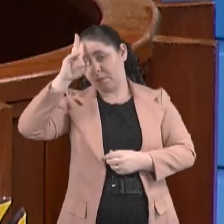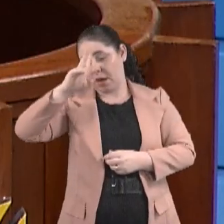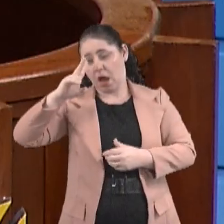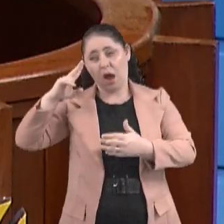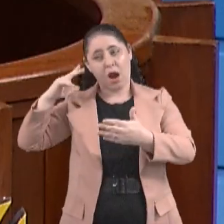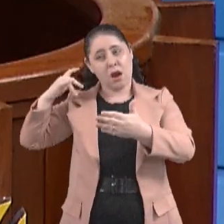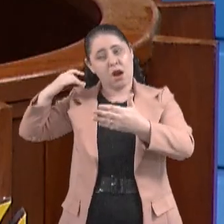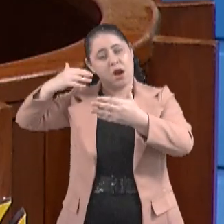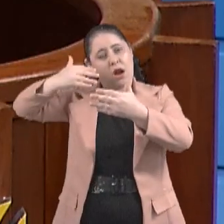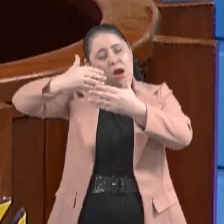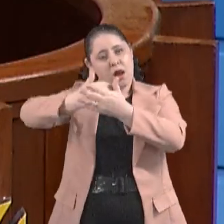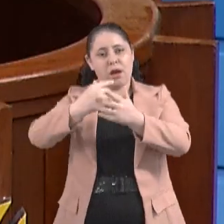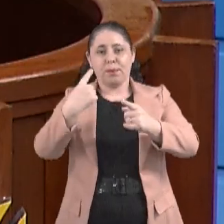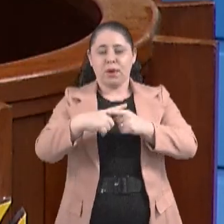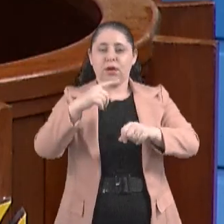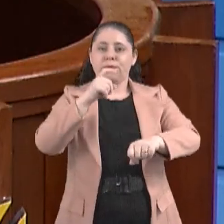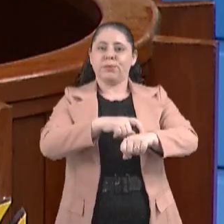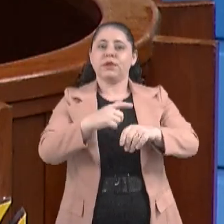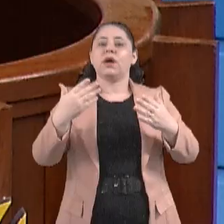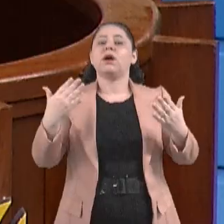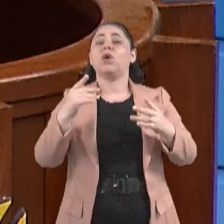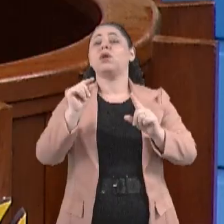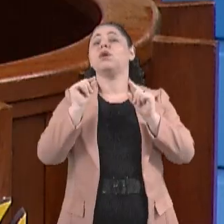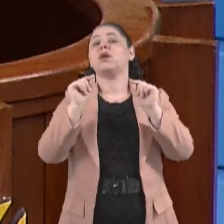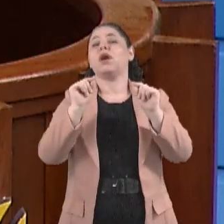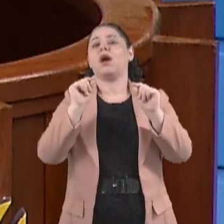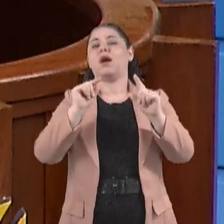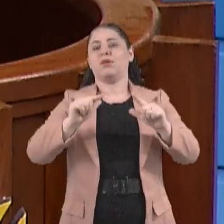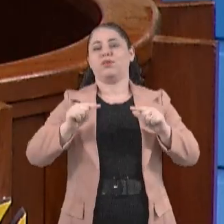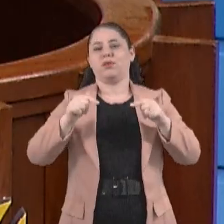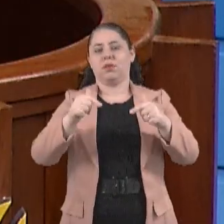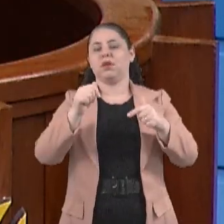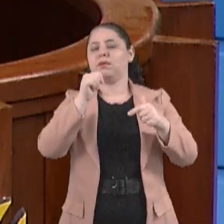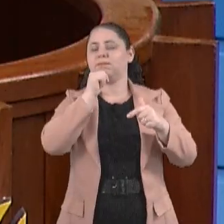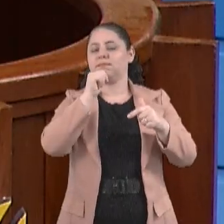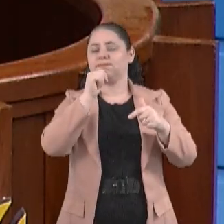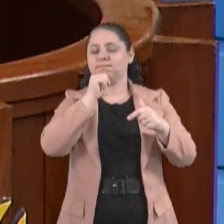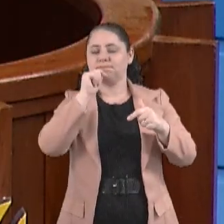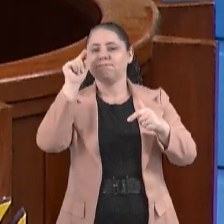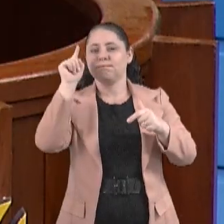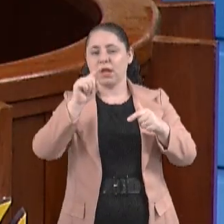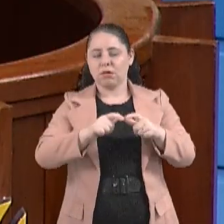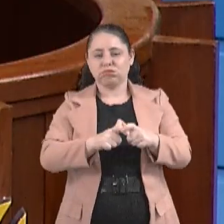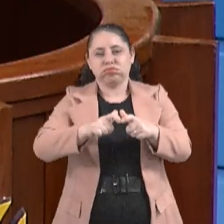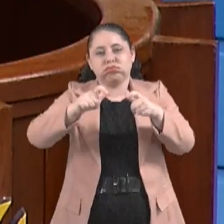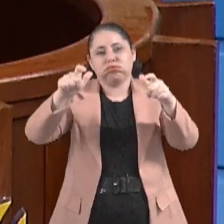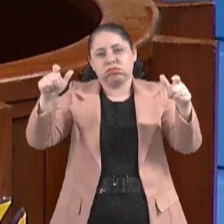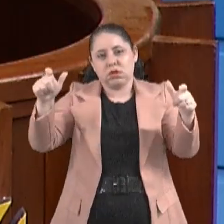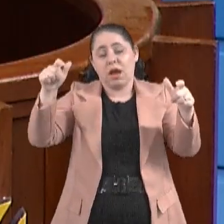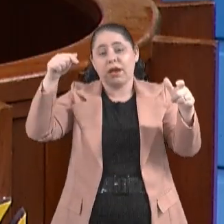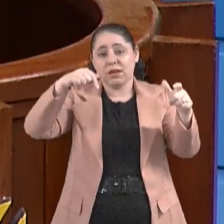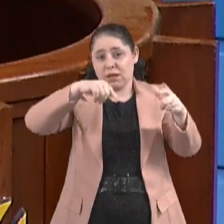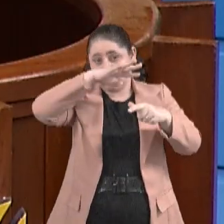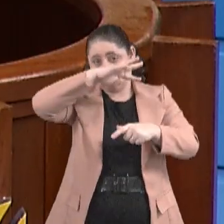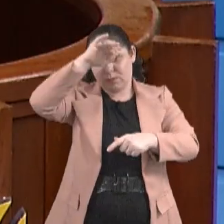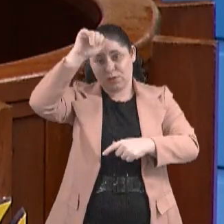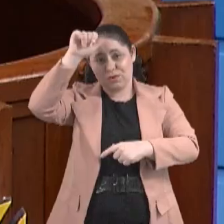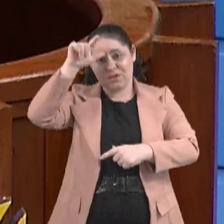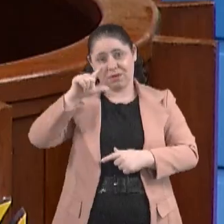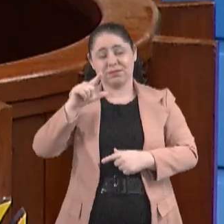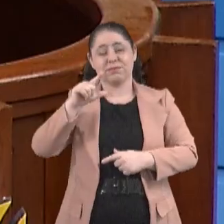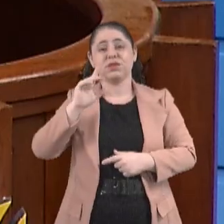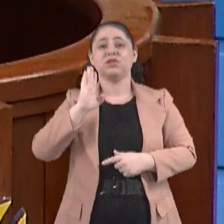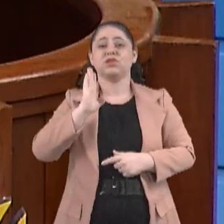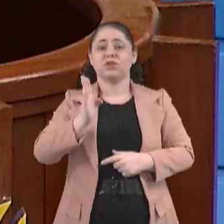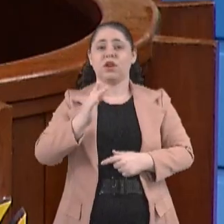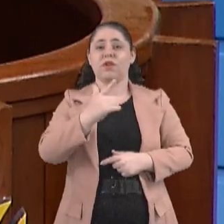processo histórico, porque neste momento a nossa luta ainda é gigante. Aqui no Mato Grosso do Sul